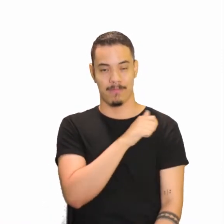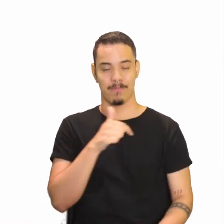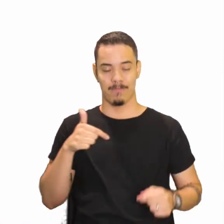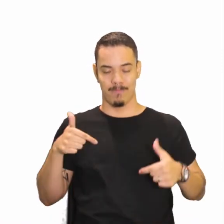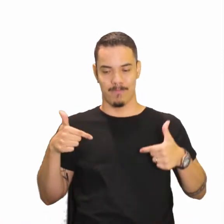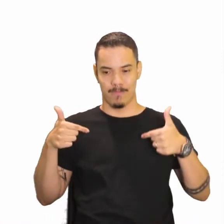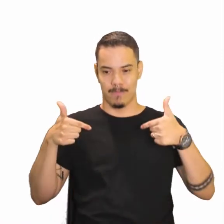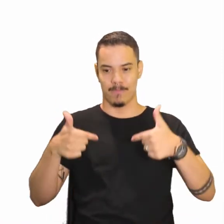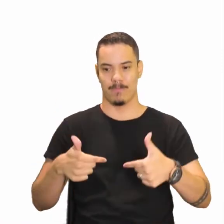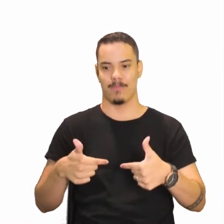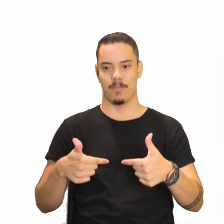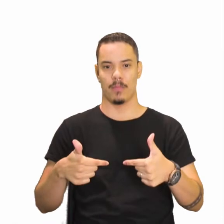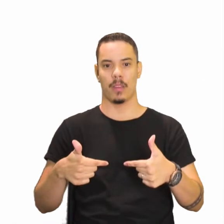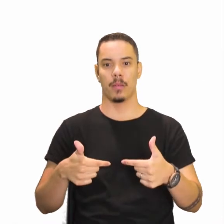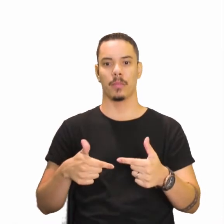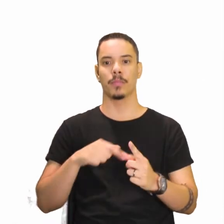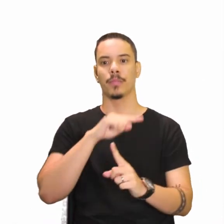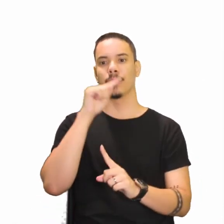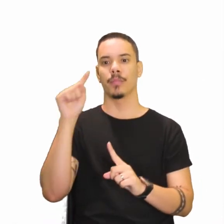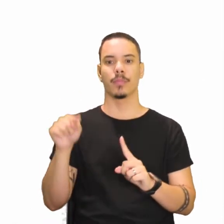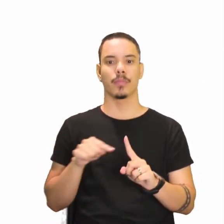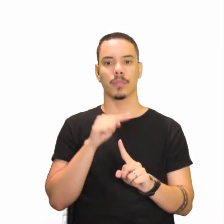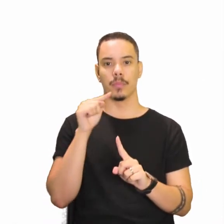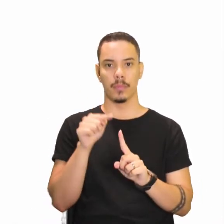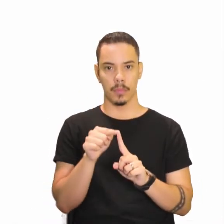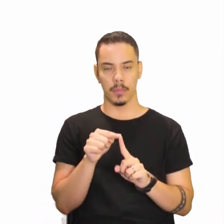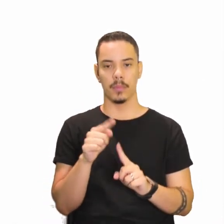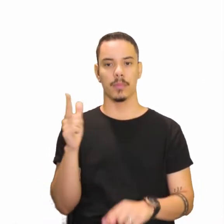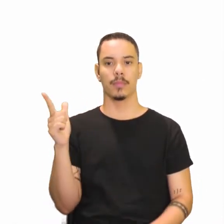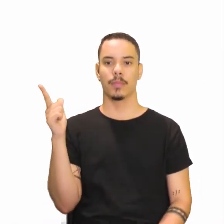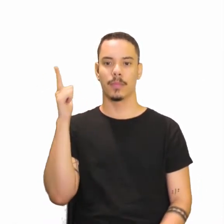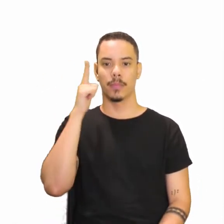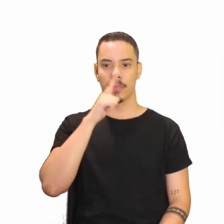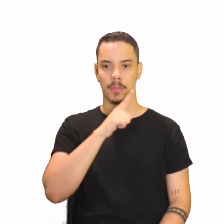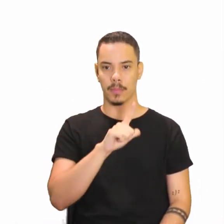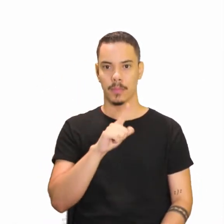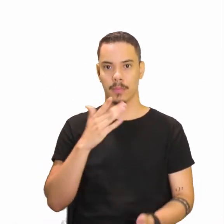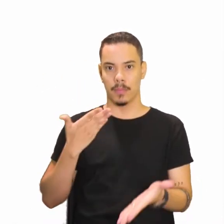esforçaram-se a fim de conseguir a